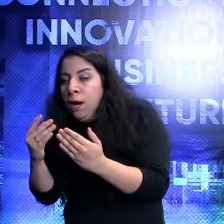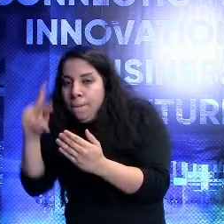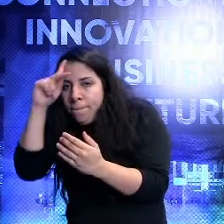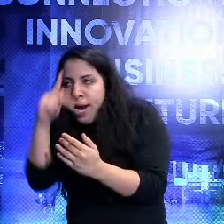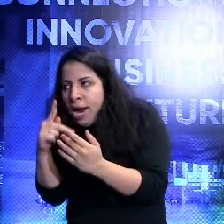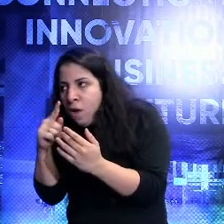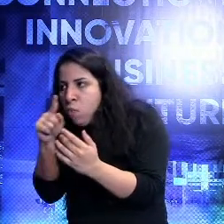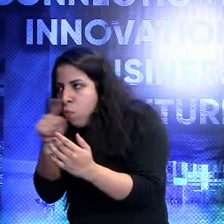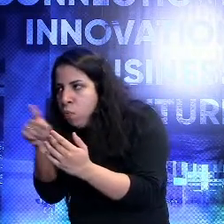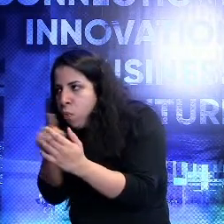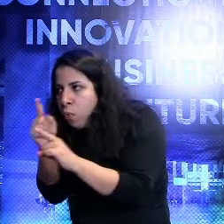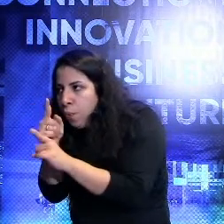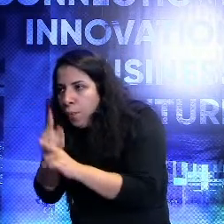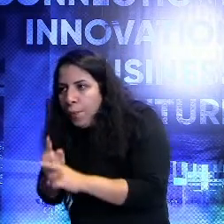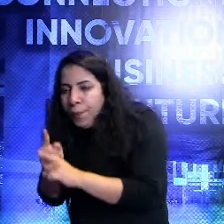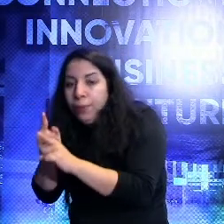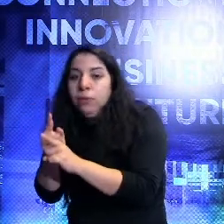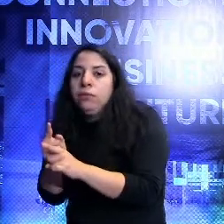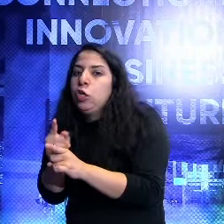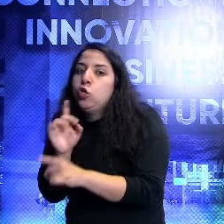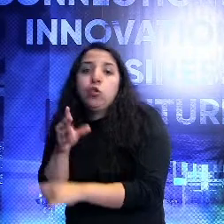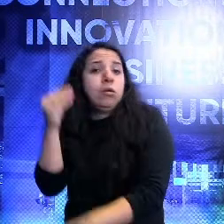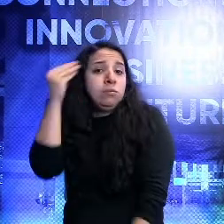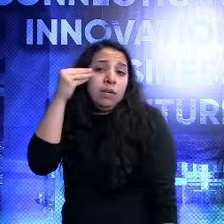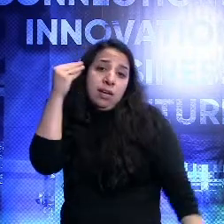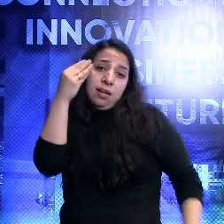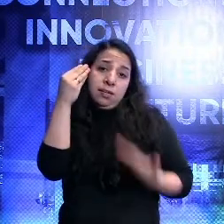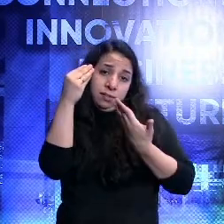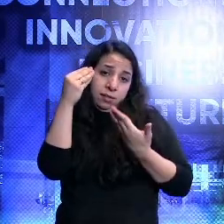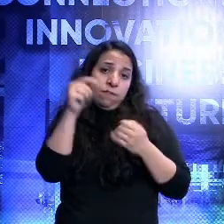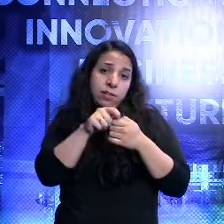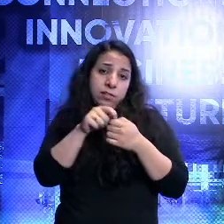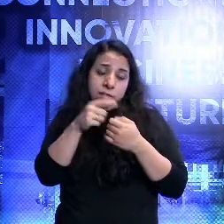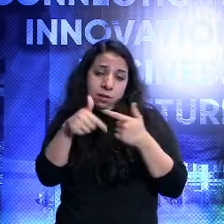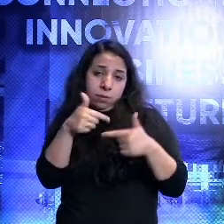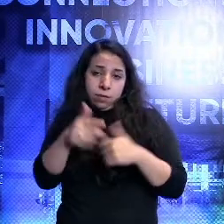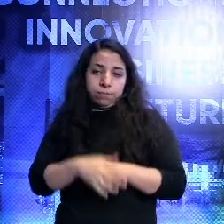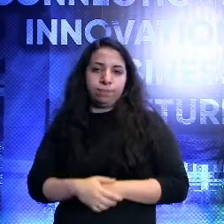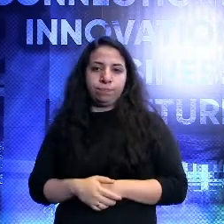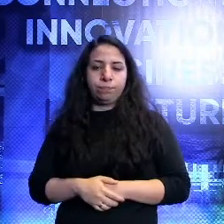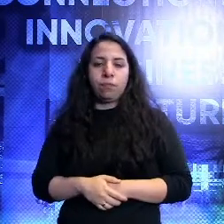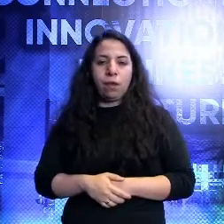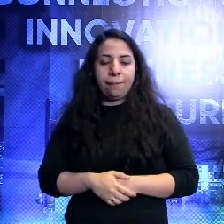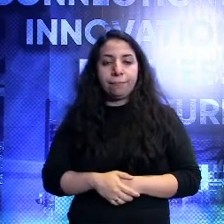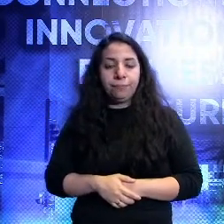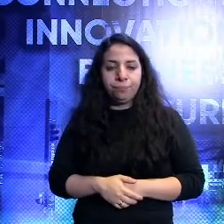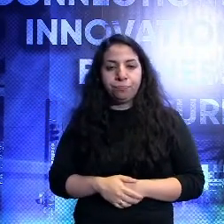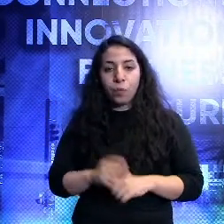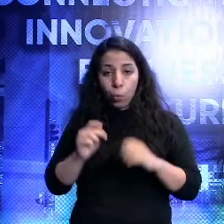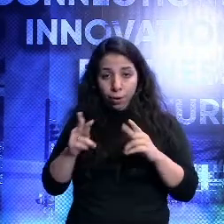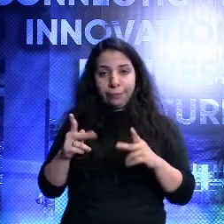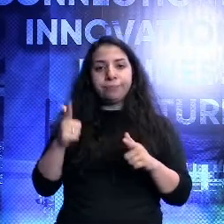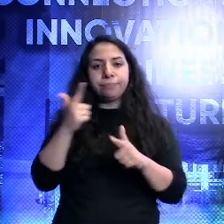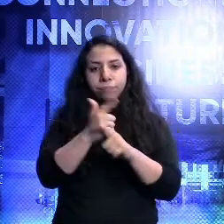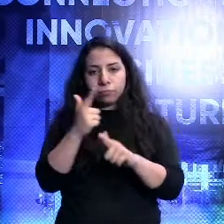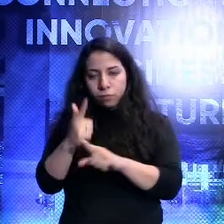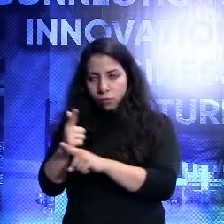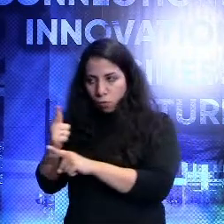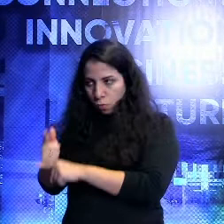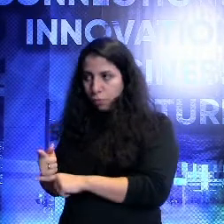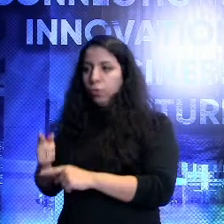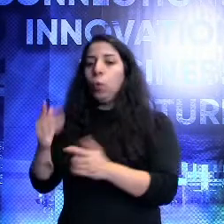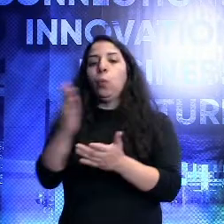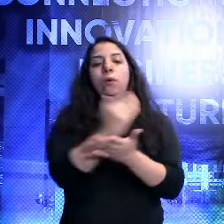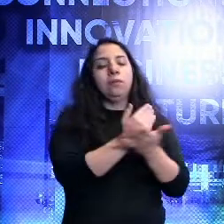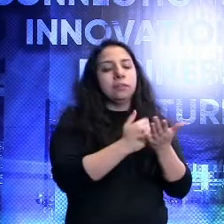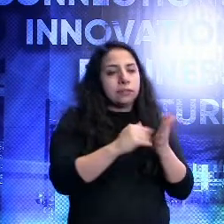confiar somente na sua experiência para fazer esse trabalho. Tá? Beleza. Achamos os dados que vão criar os indicadores, que vão me